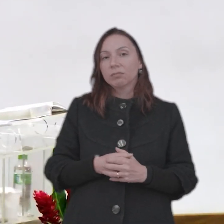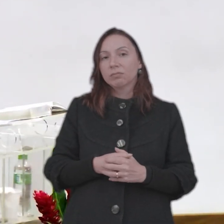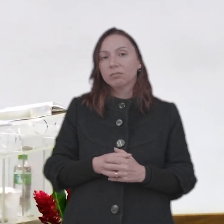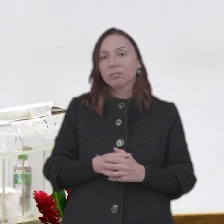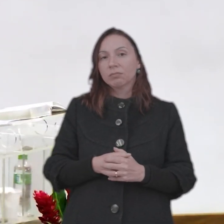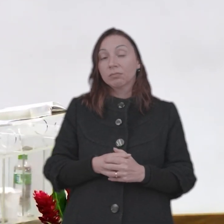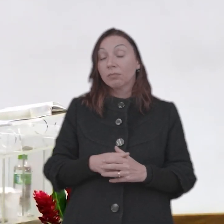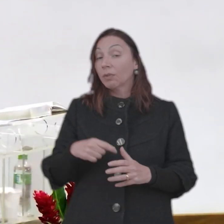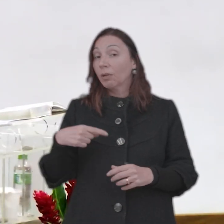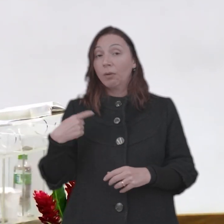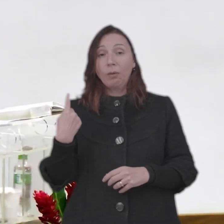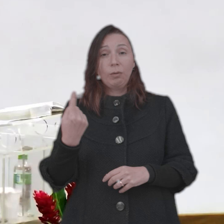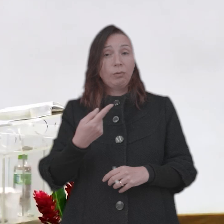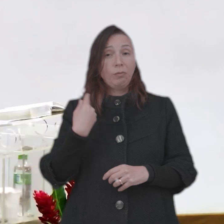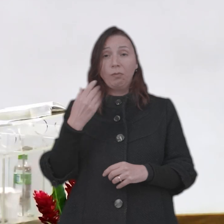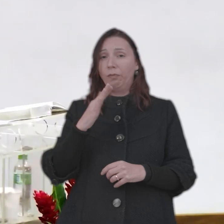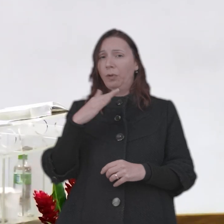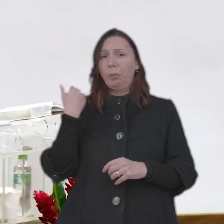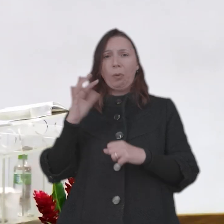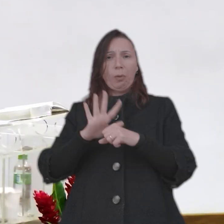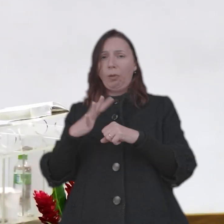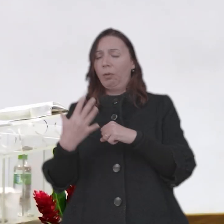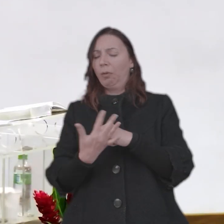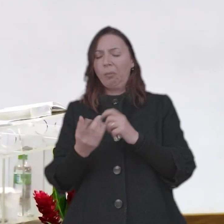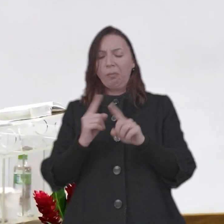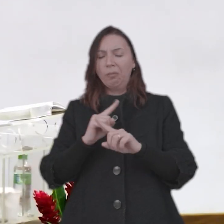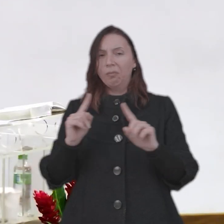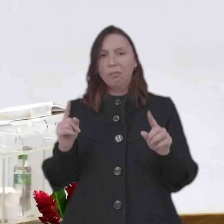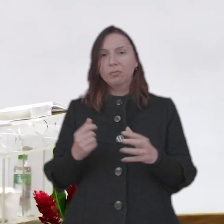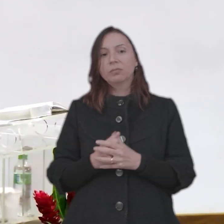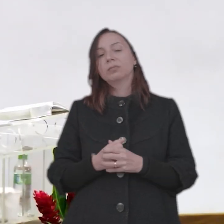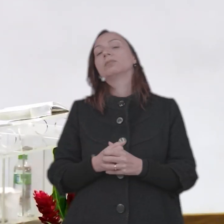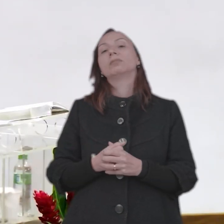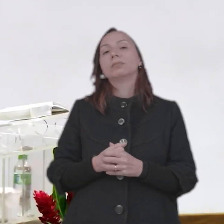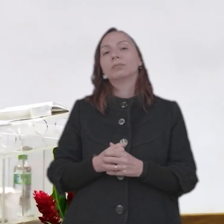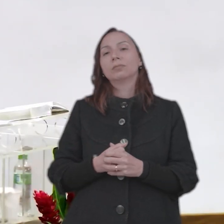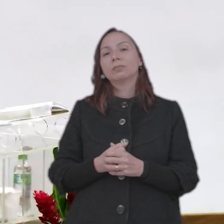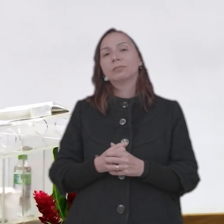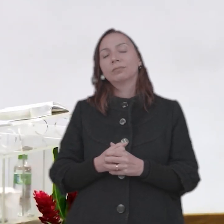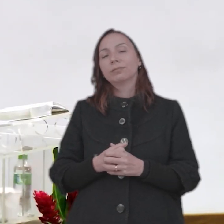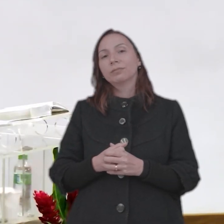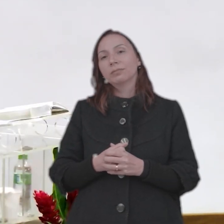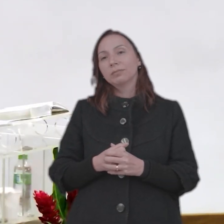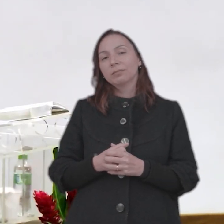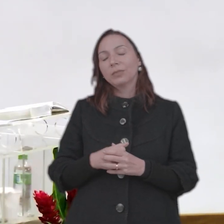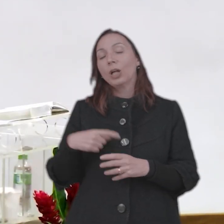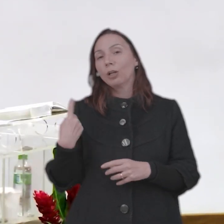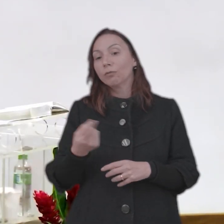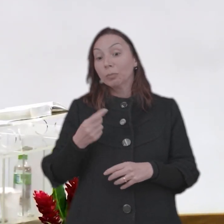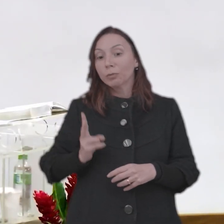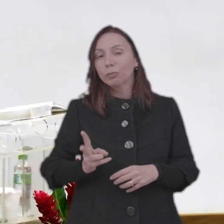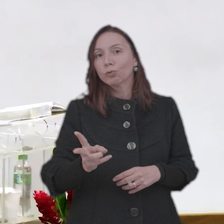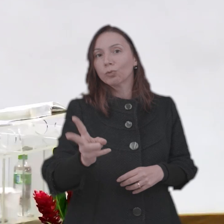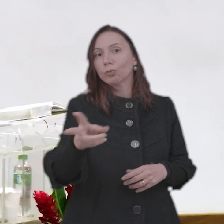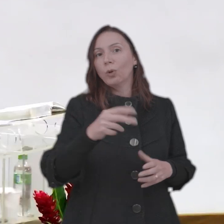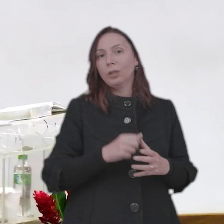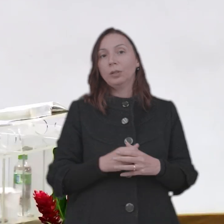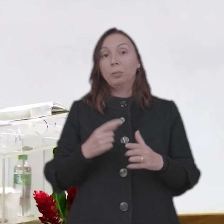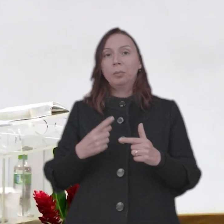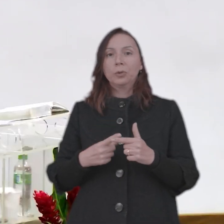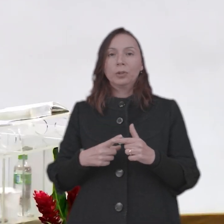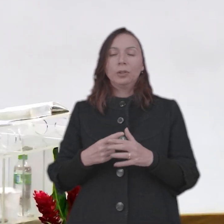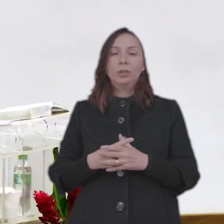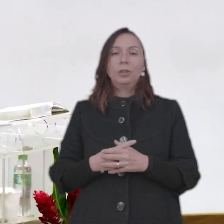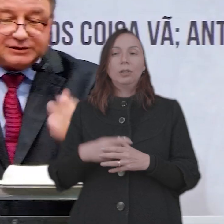Nós não vamos morrer nessa quarentena não, pode ter certeza. Pode vir o que vier aí, nós vamos para frente, nós vamos para cima. Por